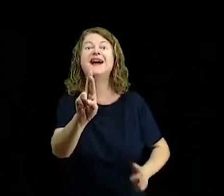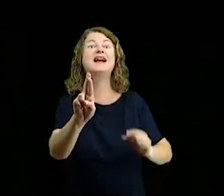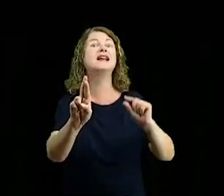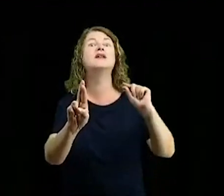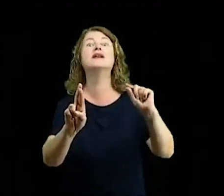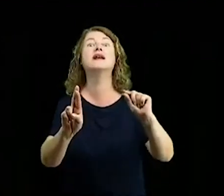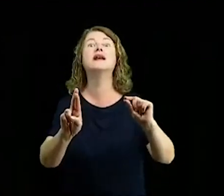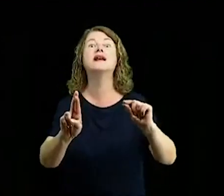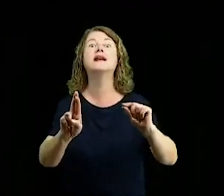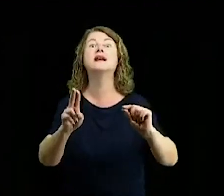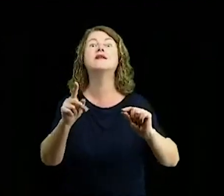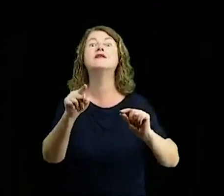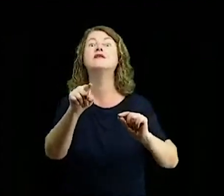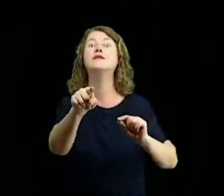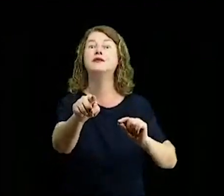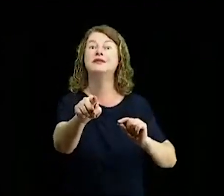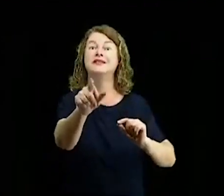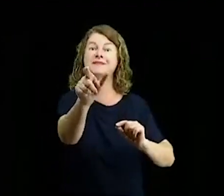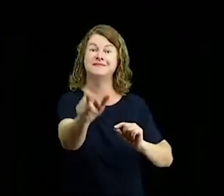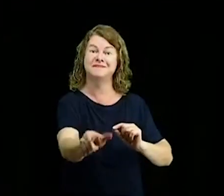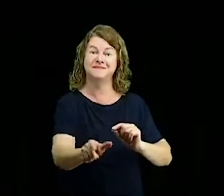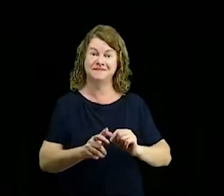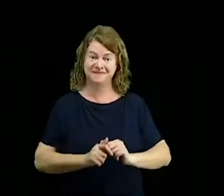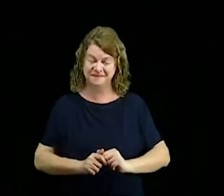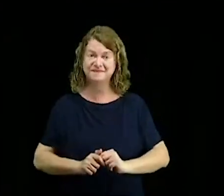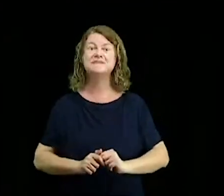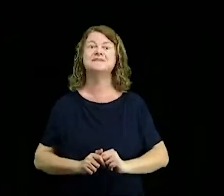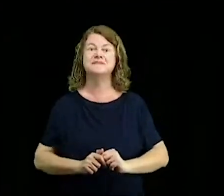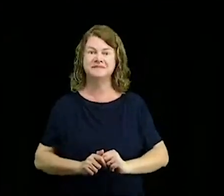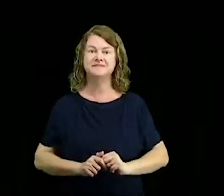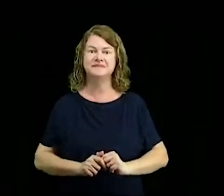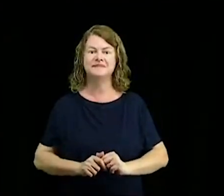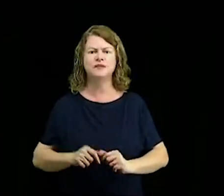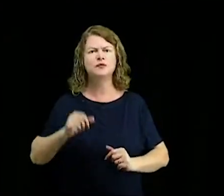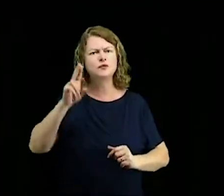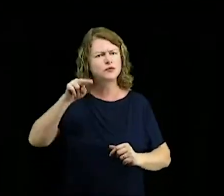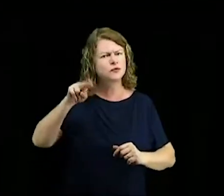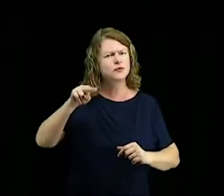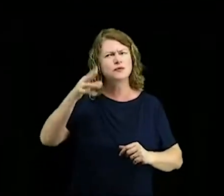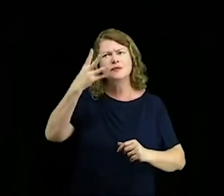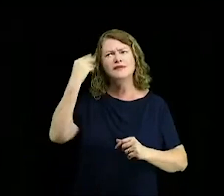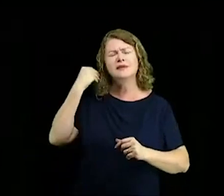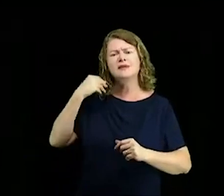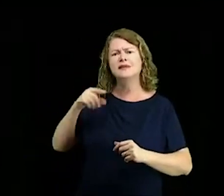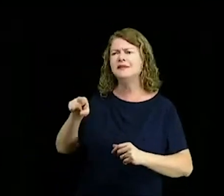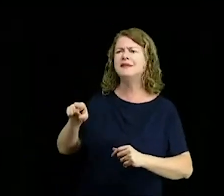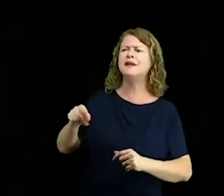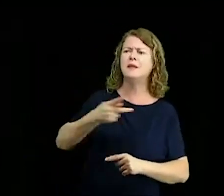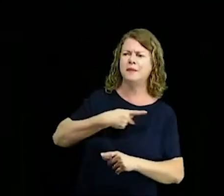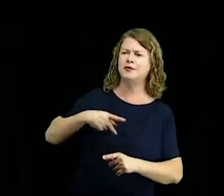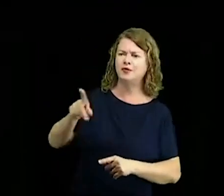era um menino, você era outro. E você pregando em Levítico.